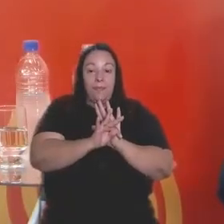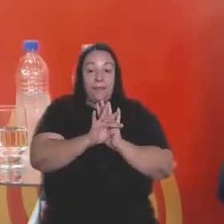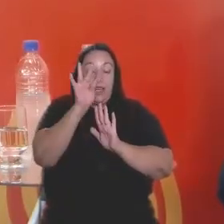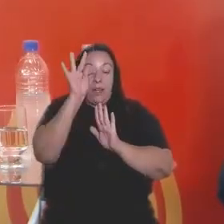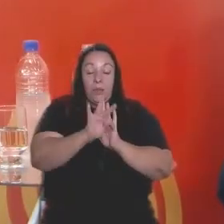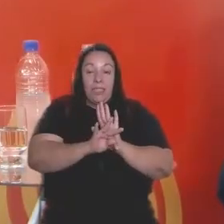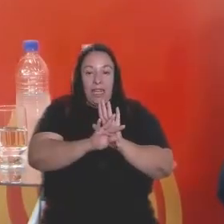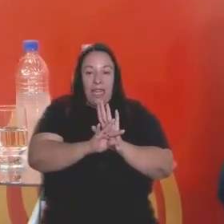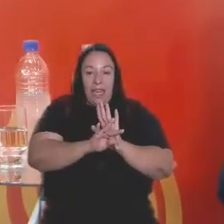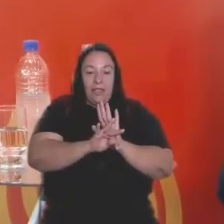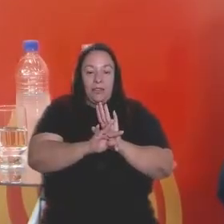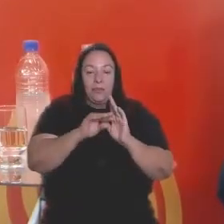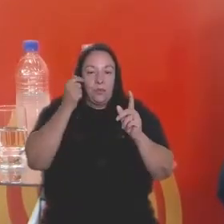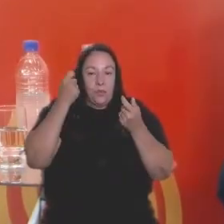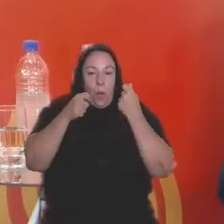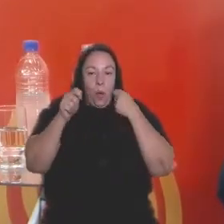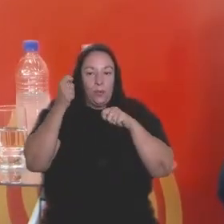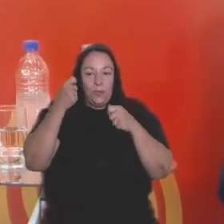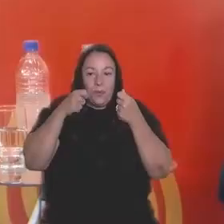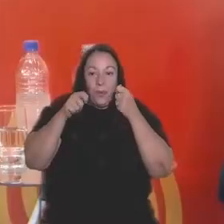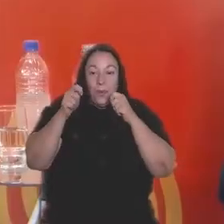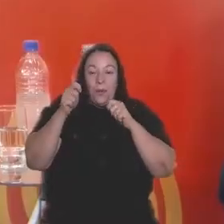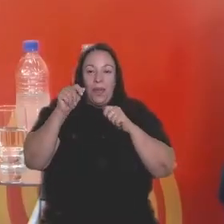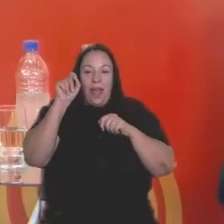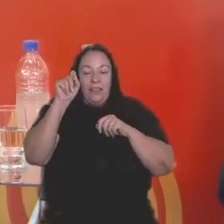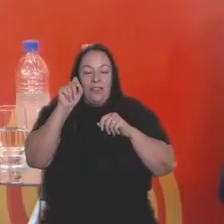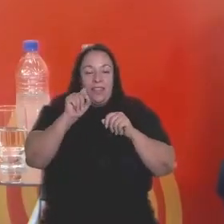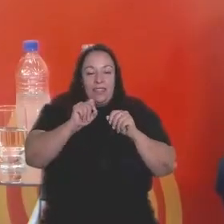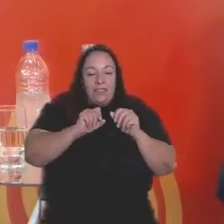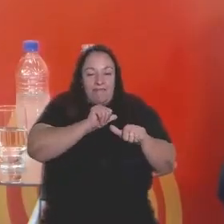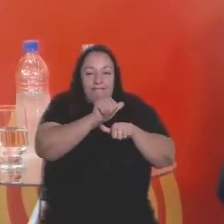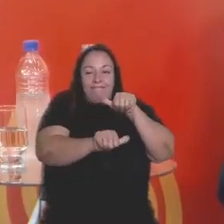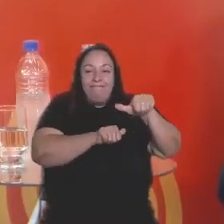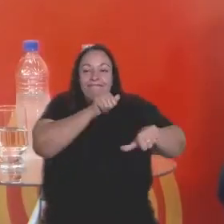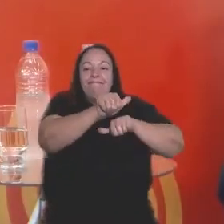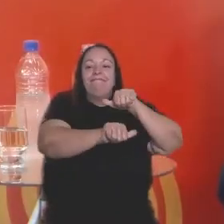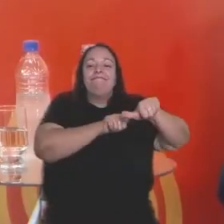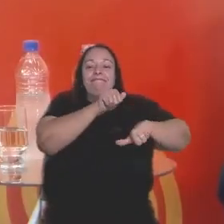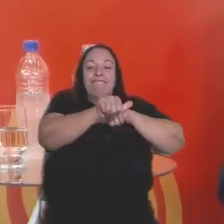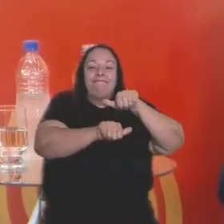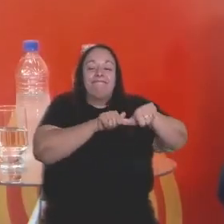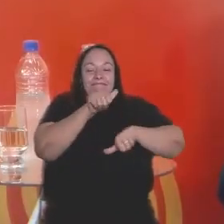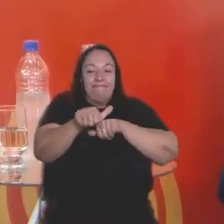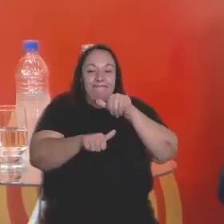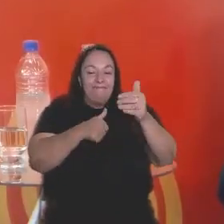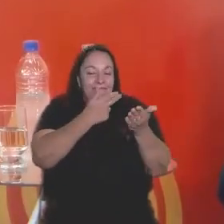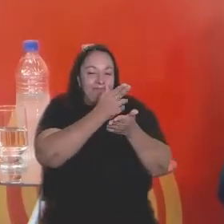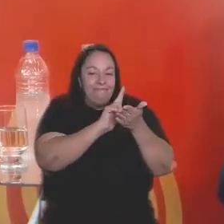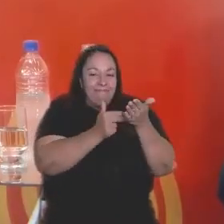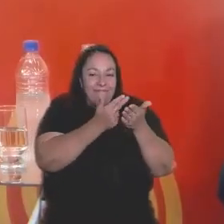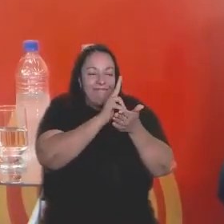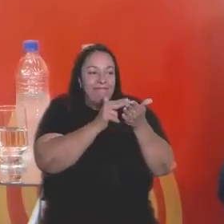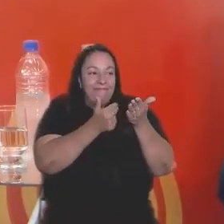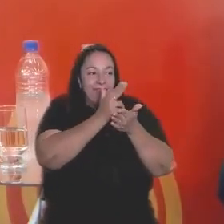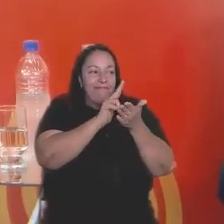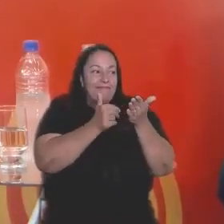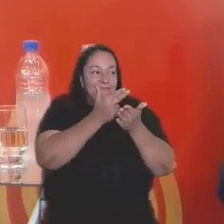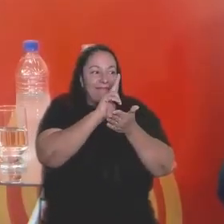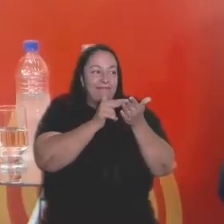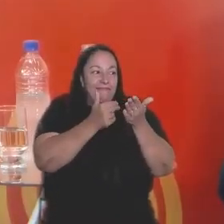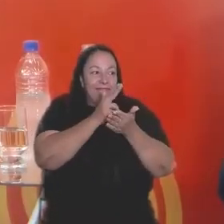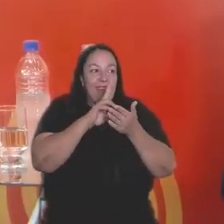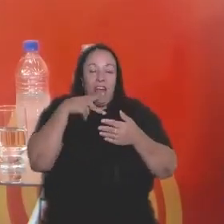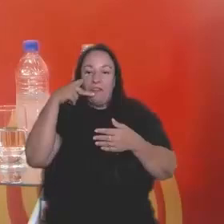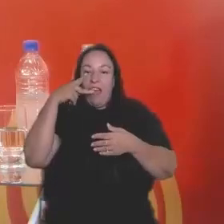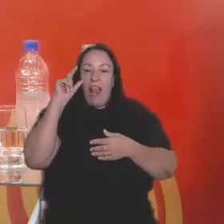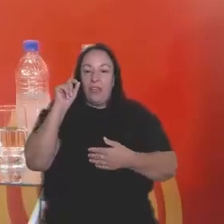chega um texto de um autor e você tem que transformar, dar vida àquilo, dar rosto a tudo aquilo. Queria que você me contasse